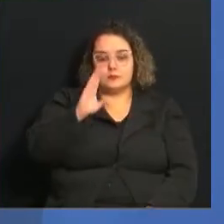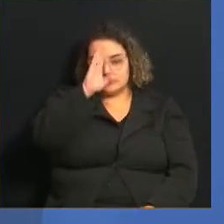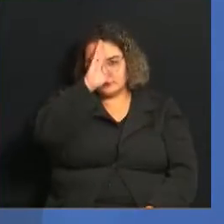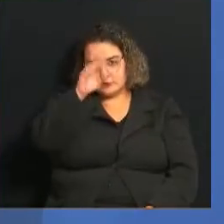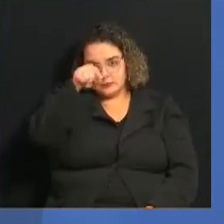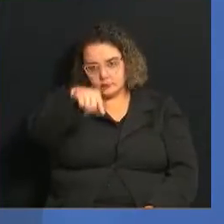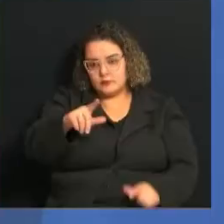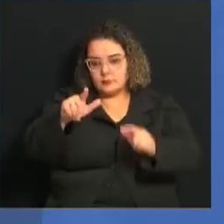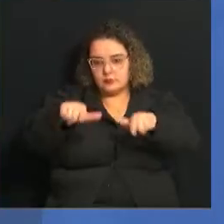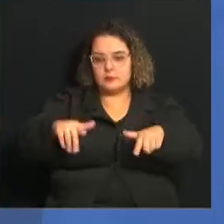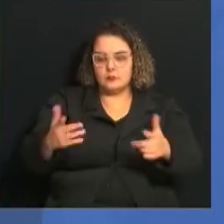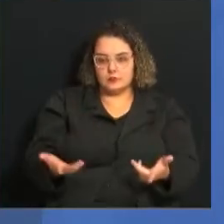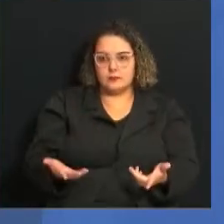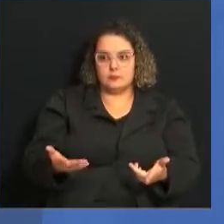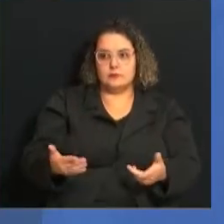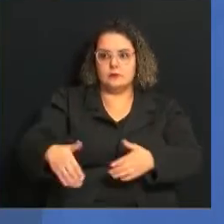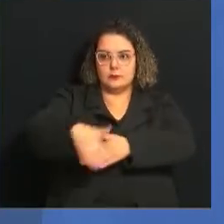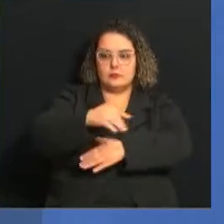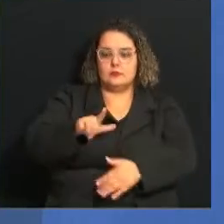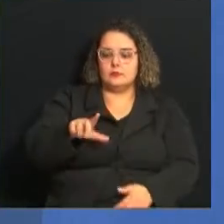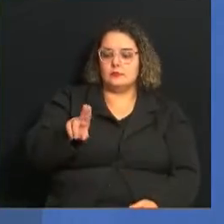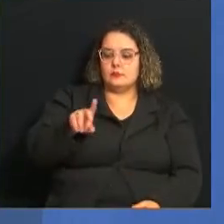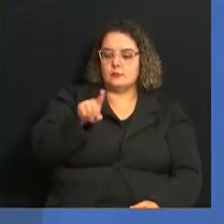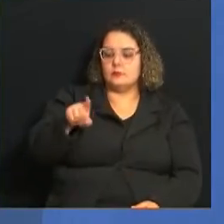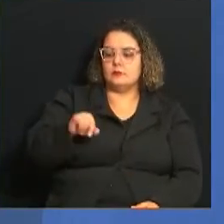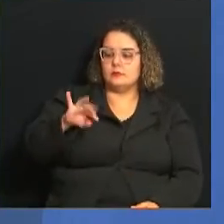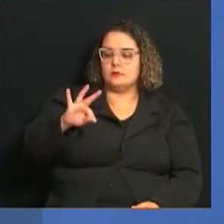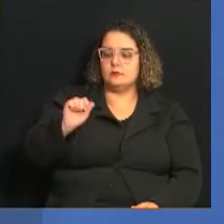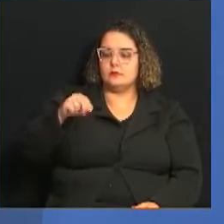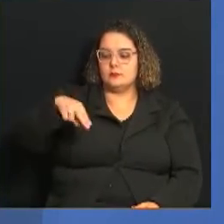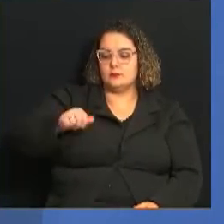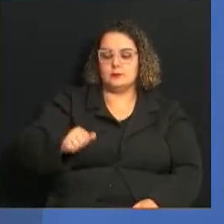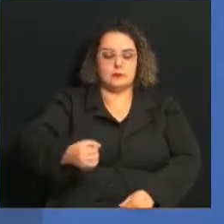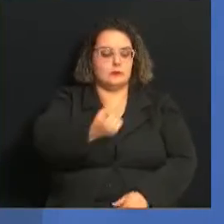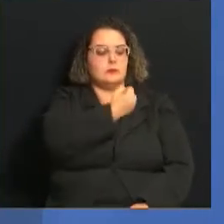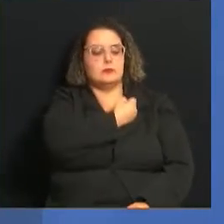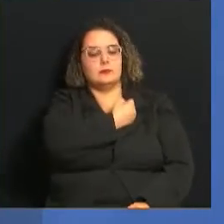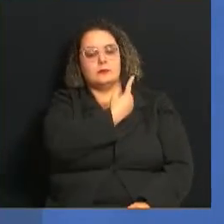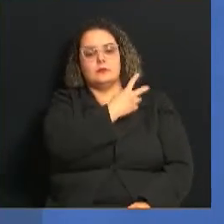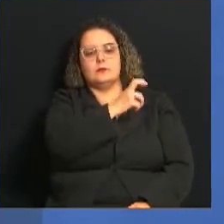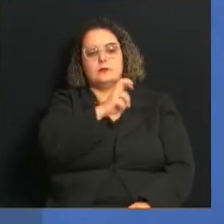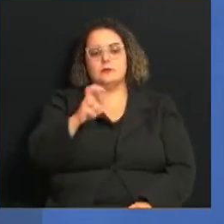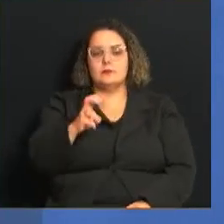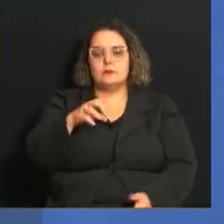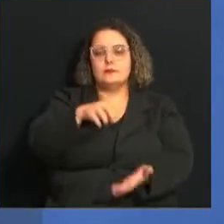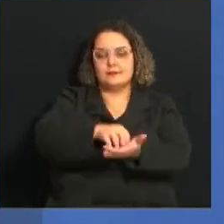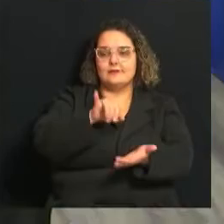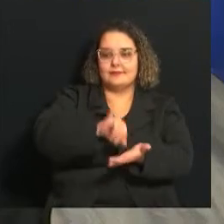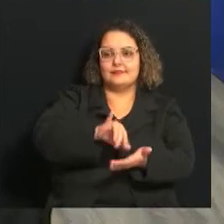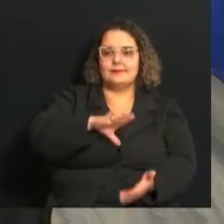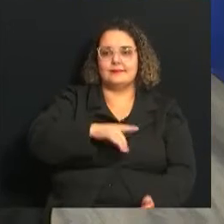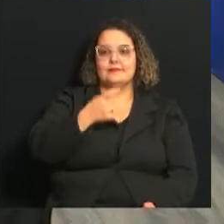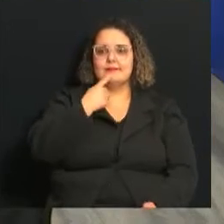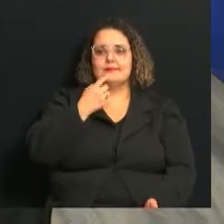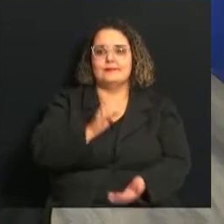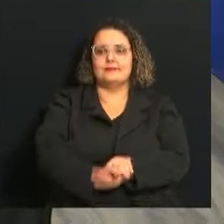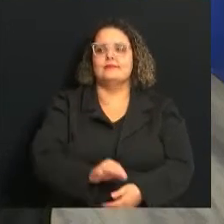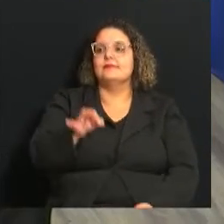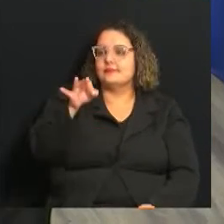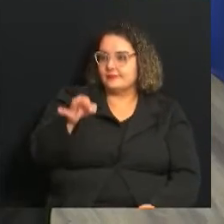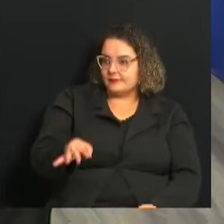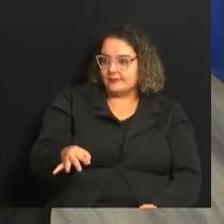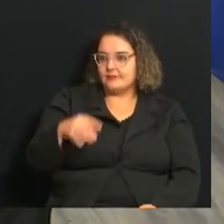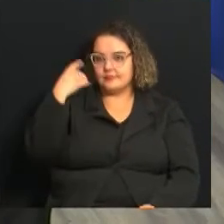local. Rua Lusitana, com a entrada no número 1555, no centro de Campinas. Tá certo então, Mirna